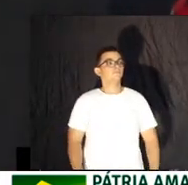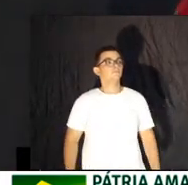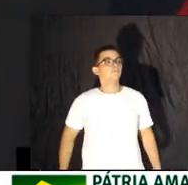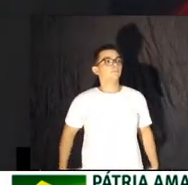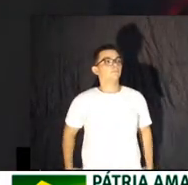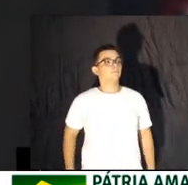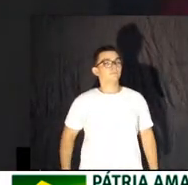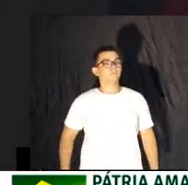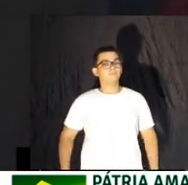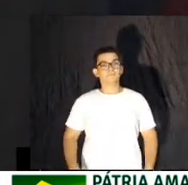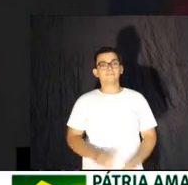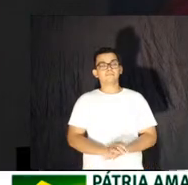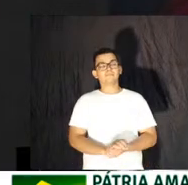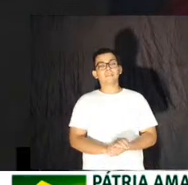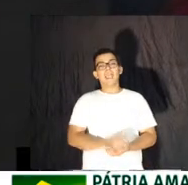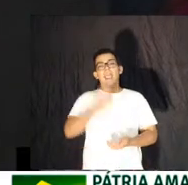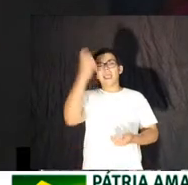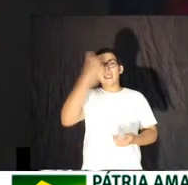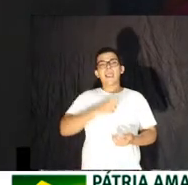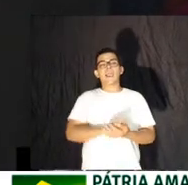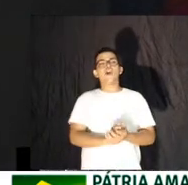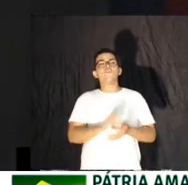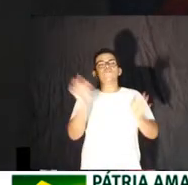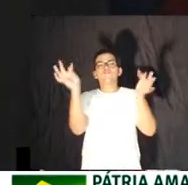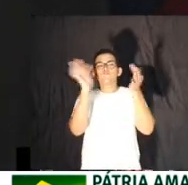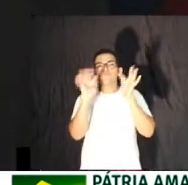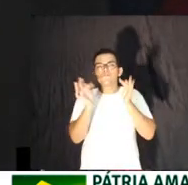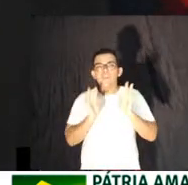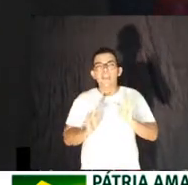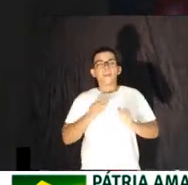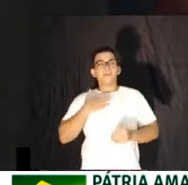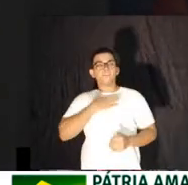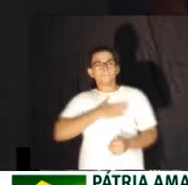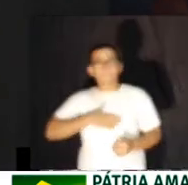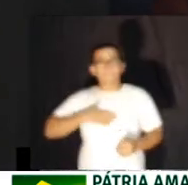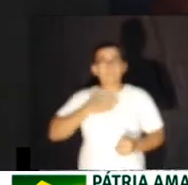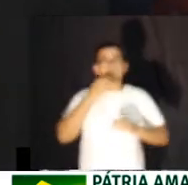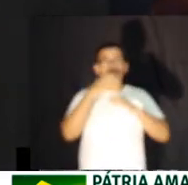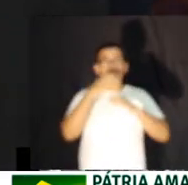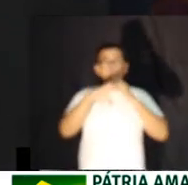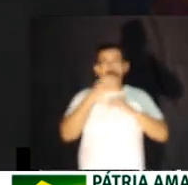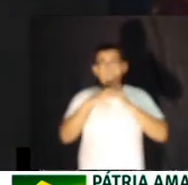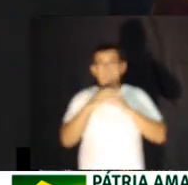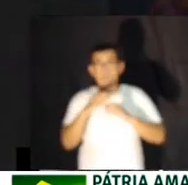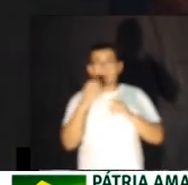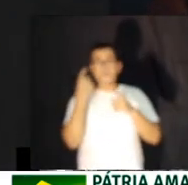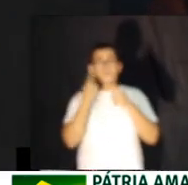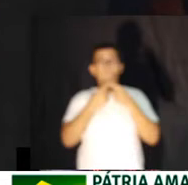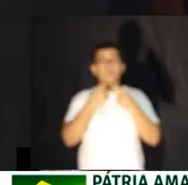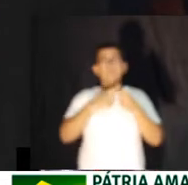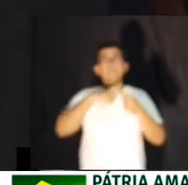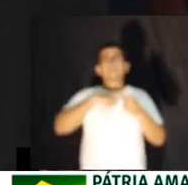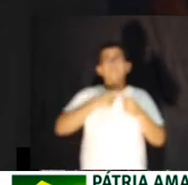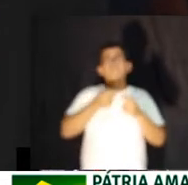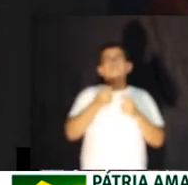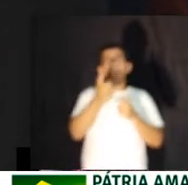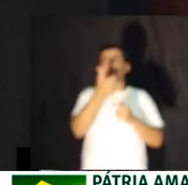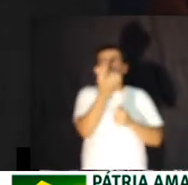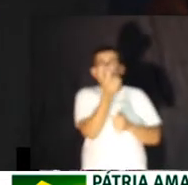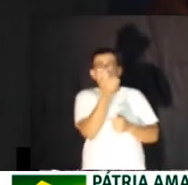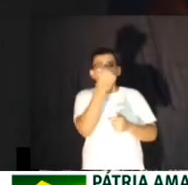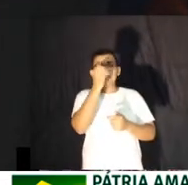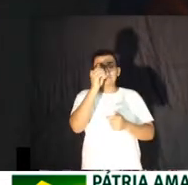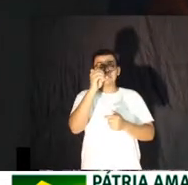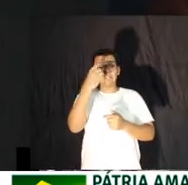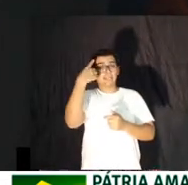dizer para vocês que é um prazer enorme estar cantando depois de longuíssimos 60 dias.